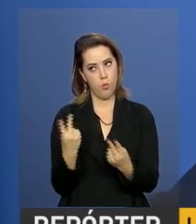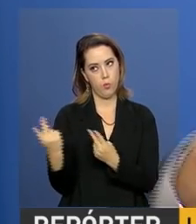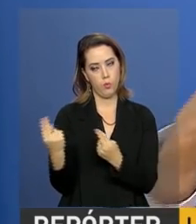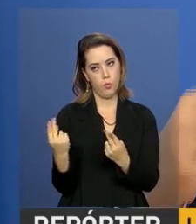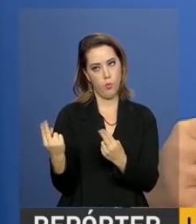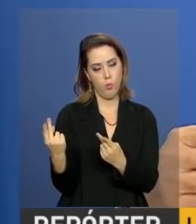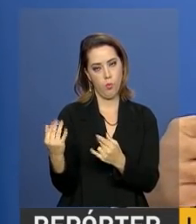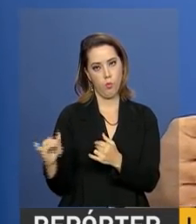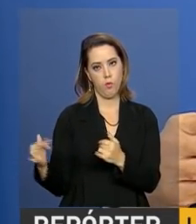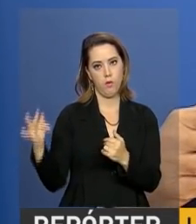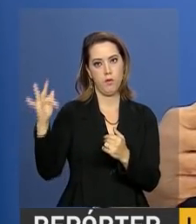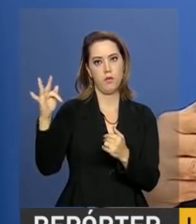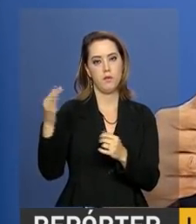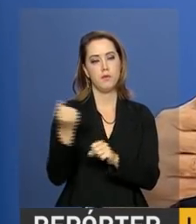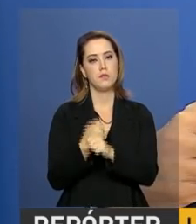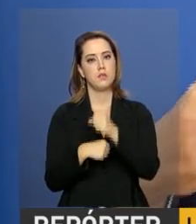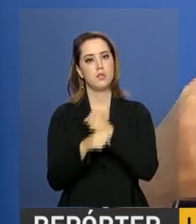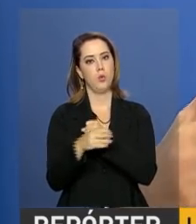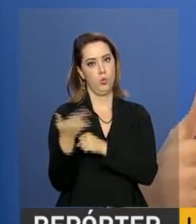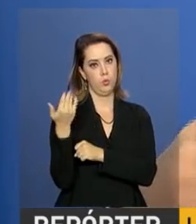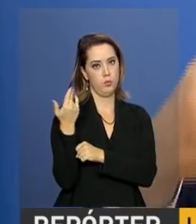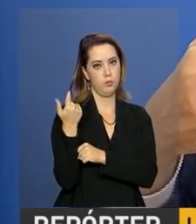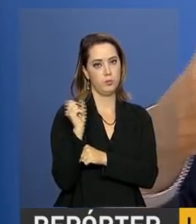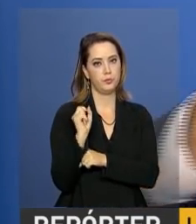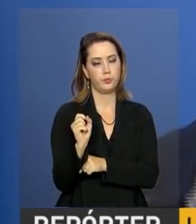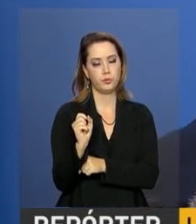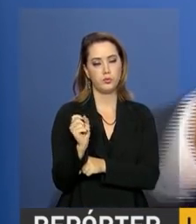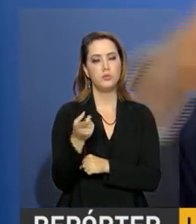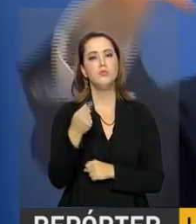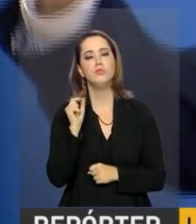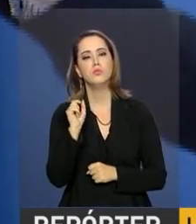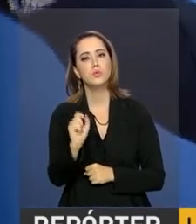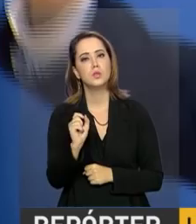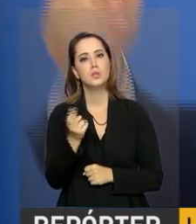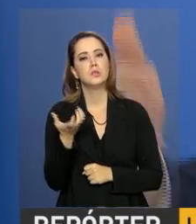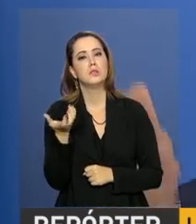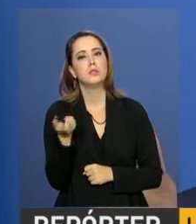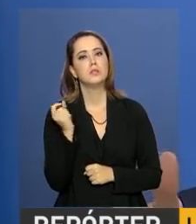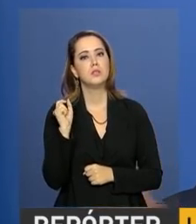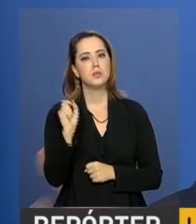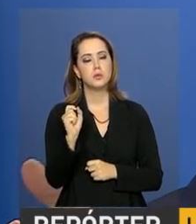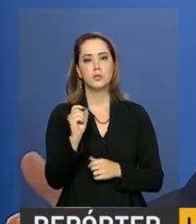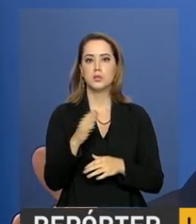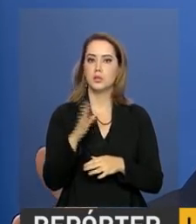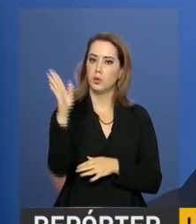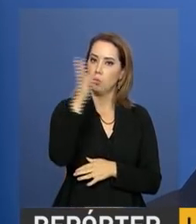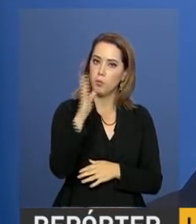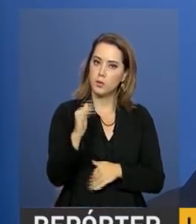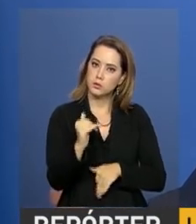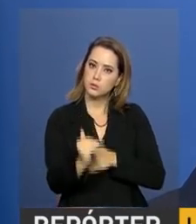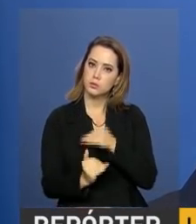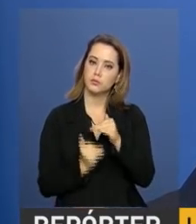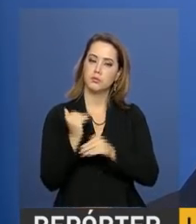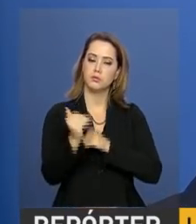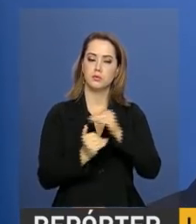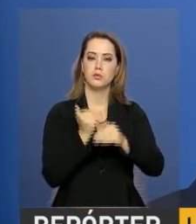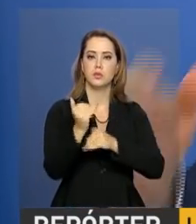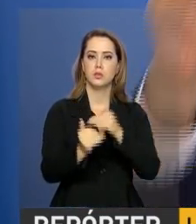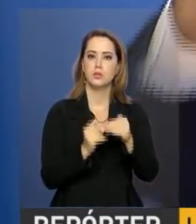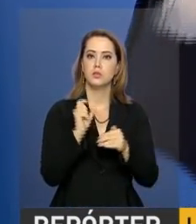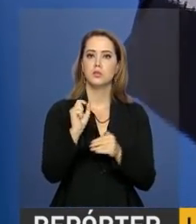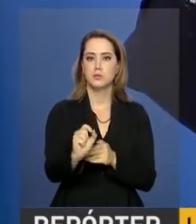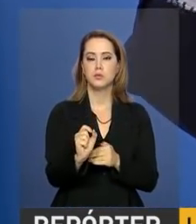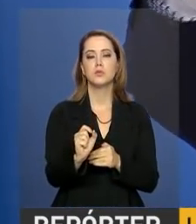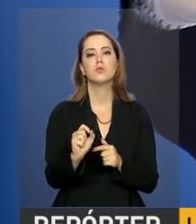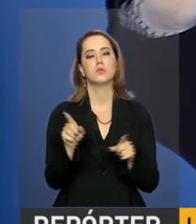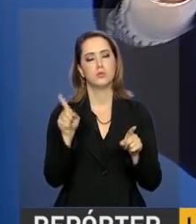do ano anterior. Como expectativa é que o país ao longo do tempo cresça, evidentemente que